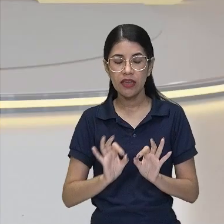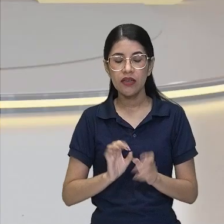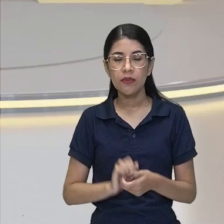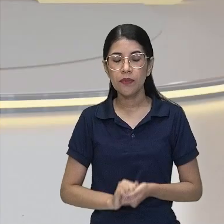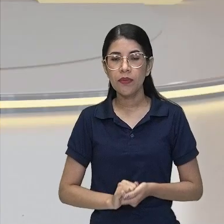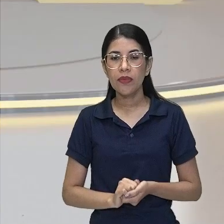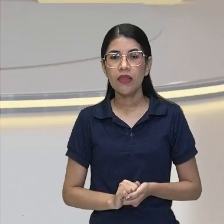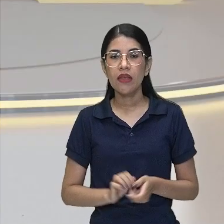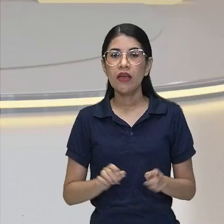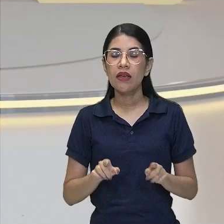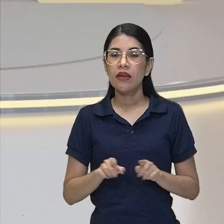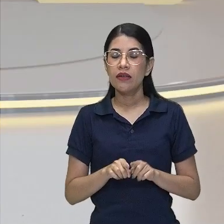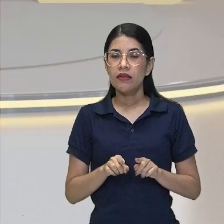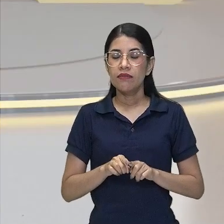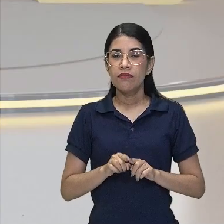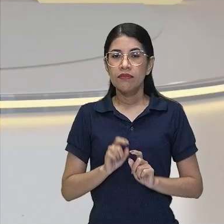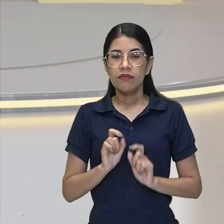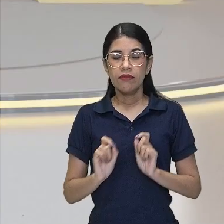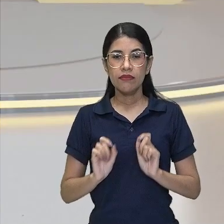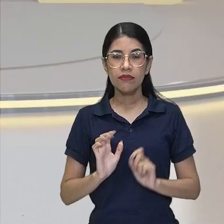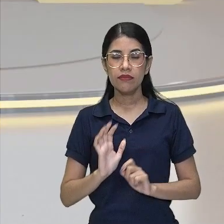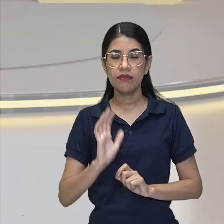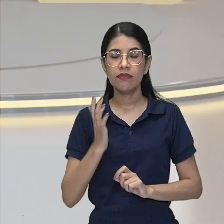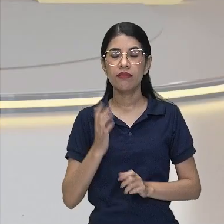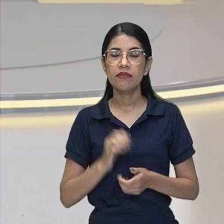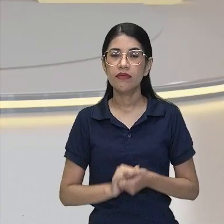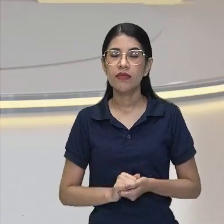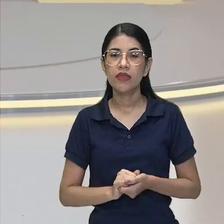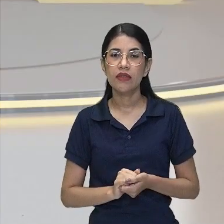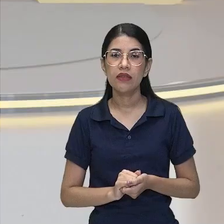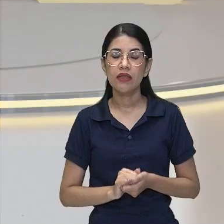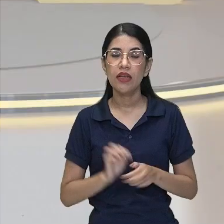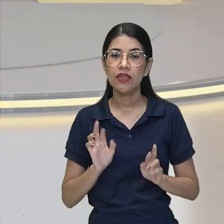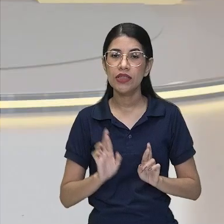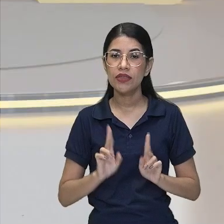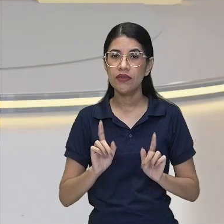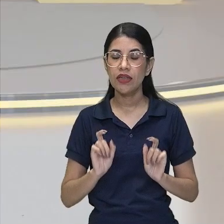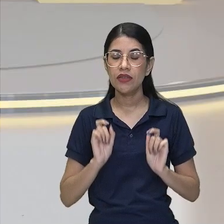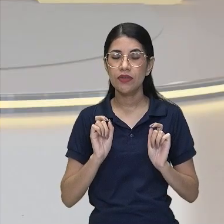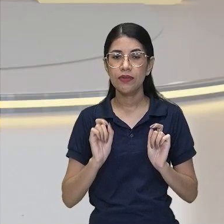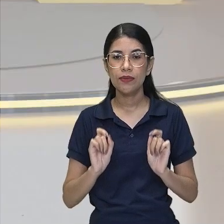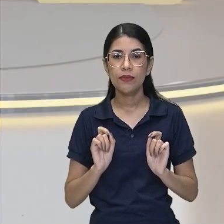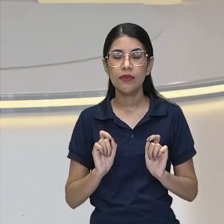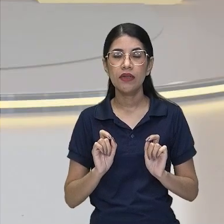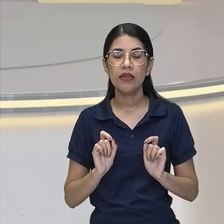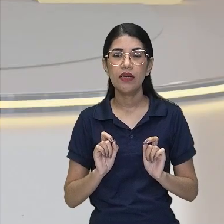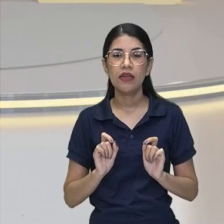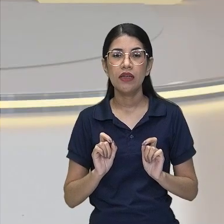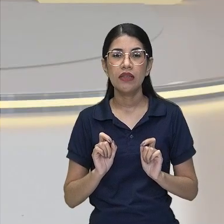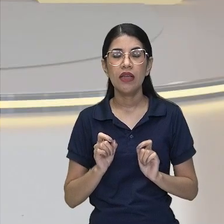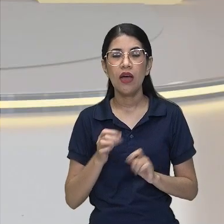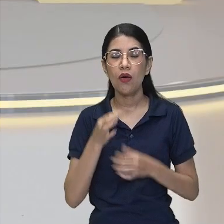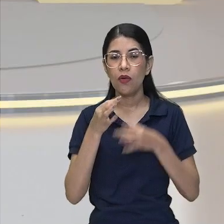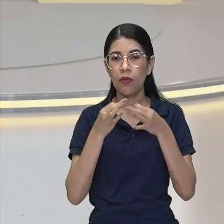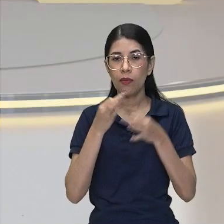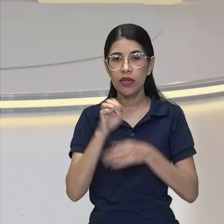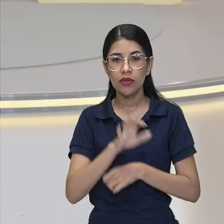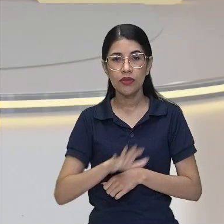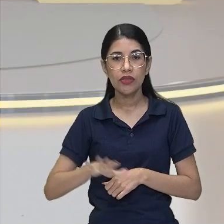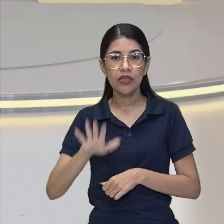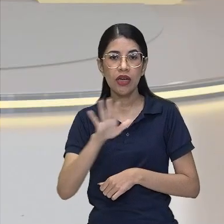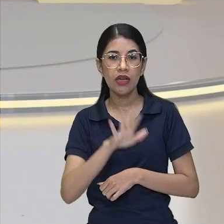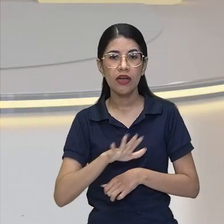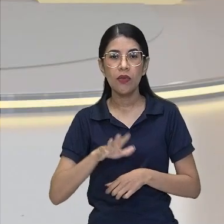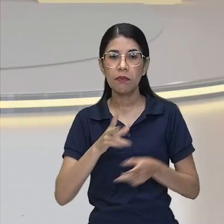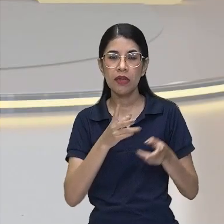vai, de certa forma, a contraponto, né? Daquele senso comum, né? Dizendo que não há oferta